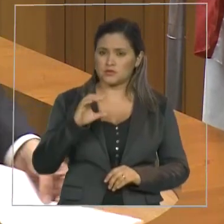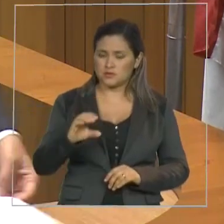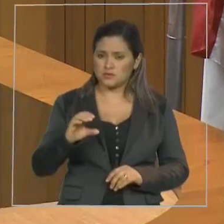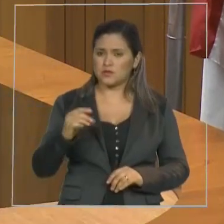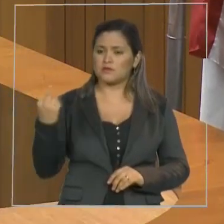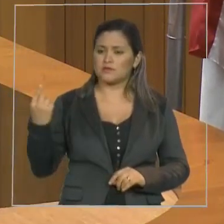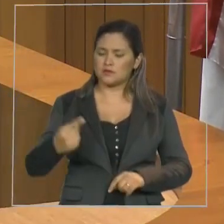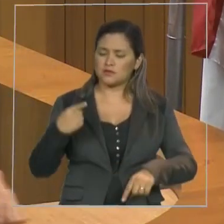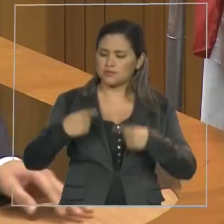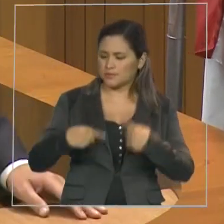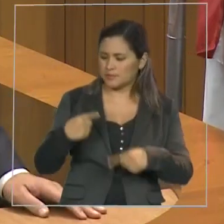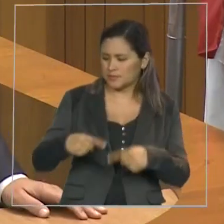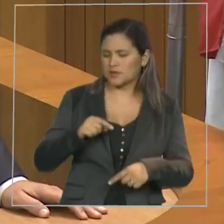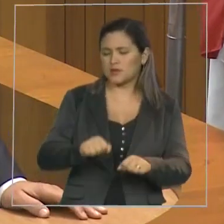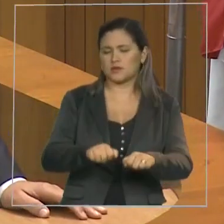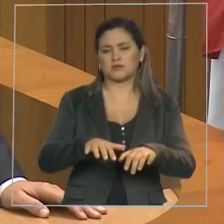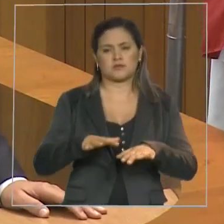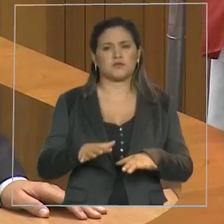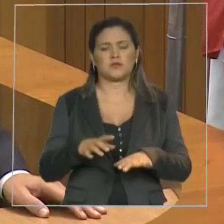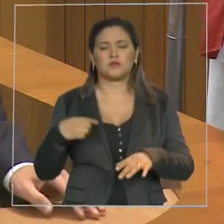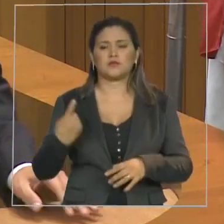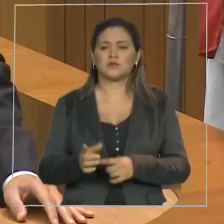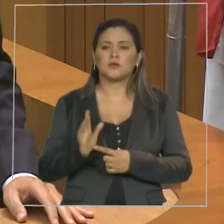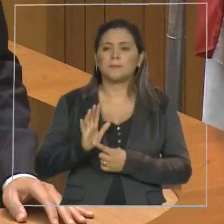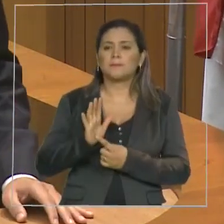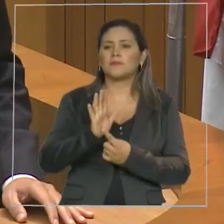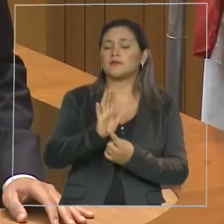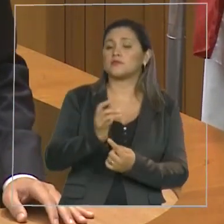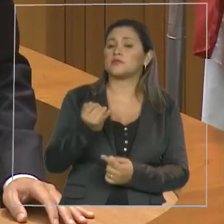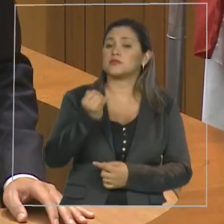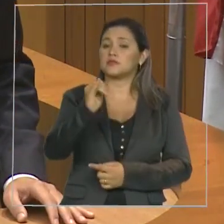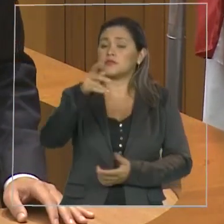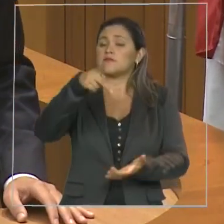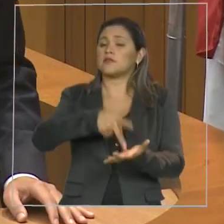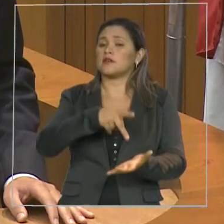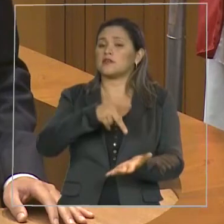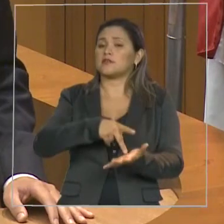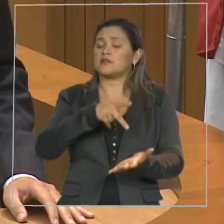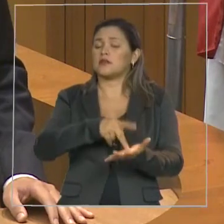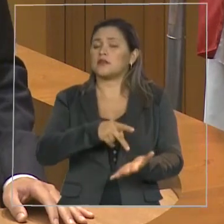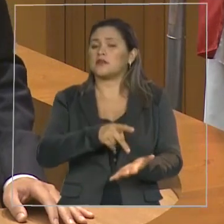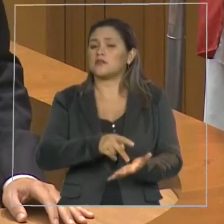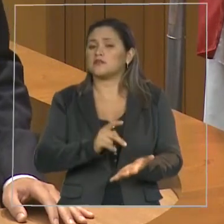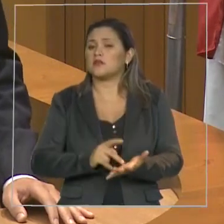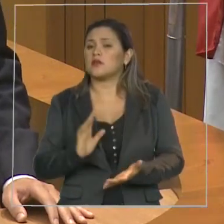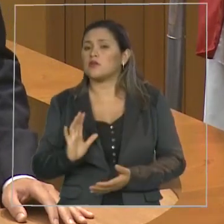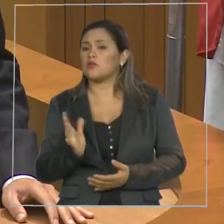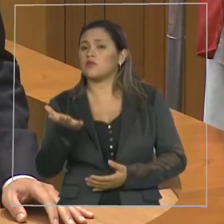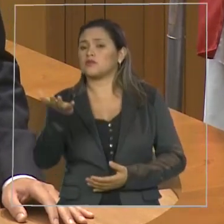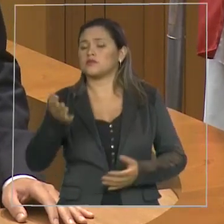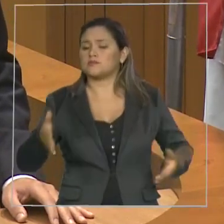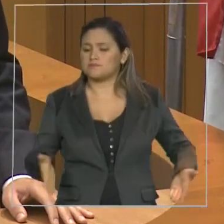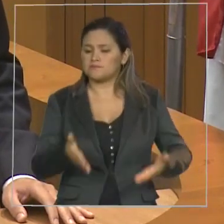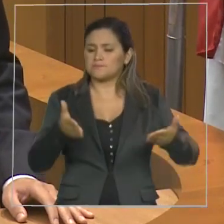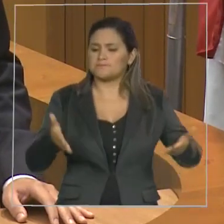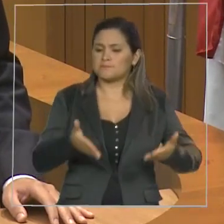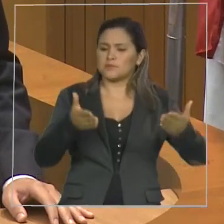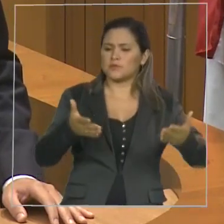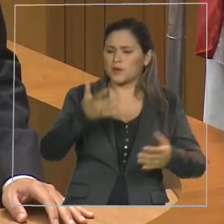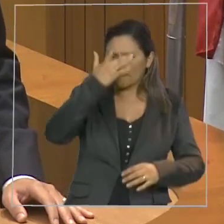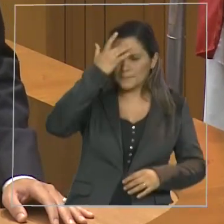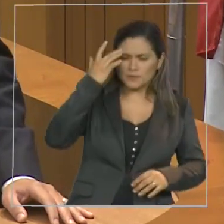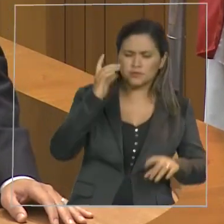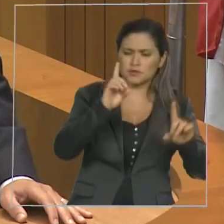se realmente defende a pessoa com deficiência, se defende a participação das mulheres, o empoderamento